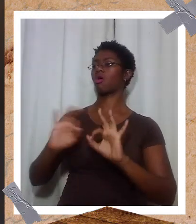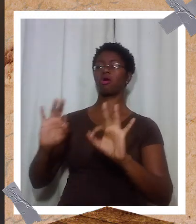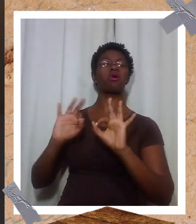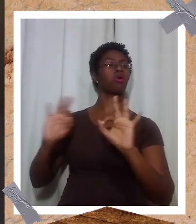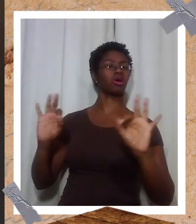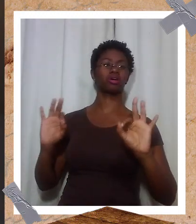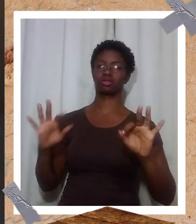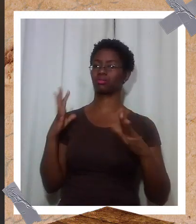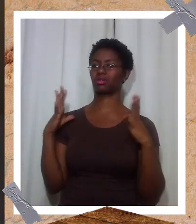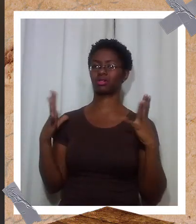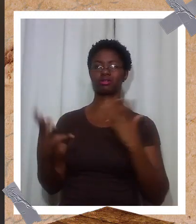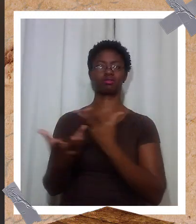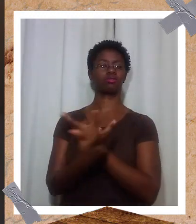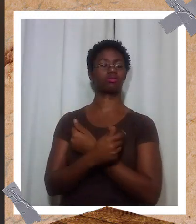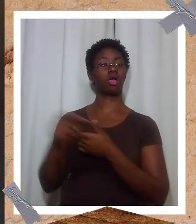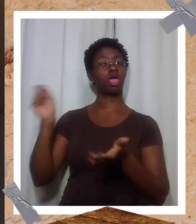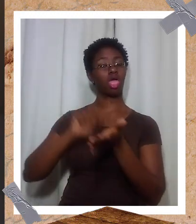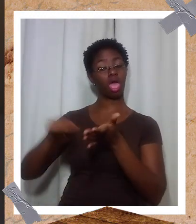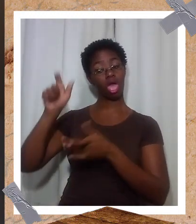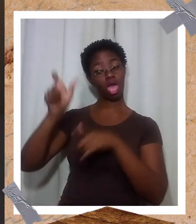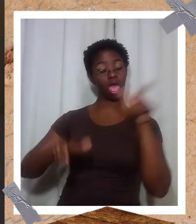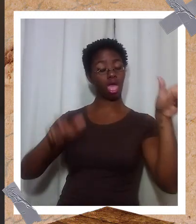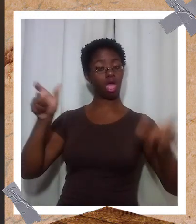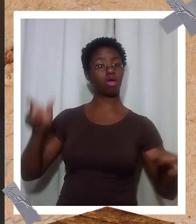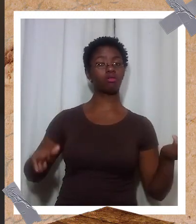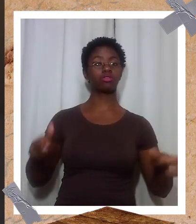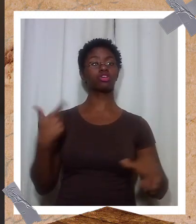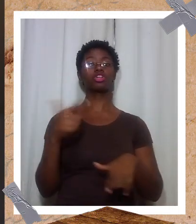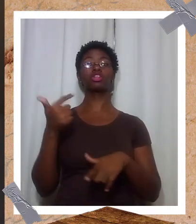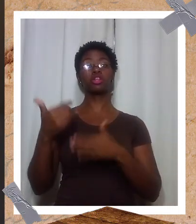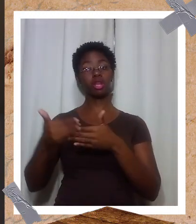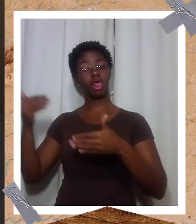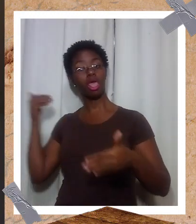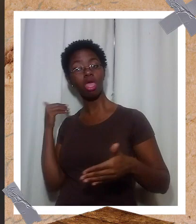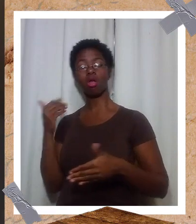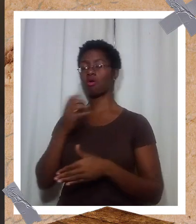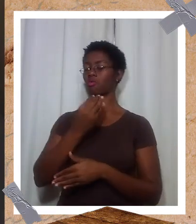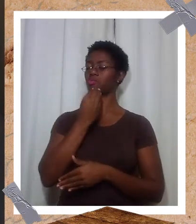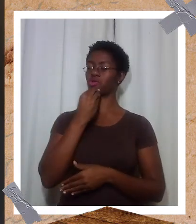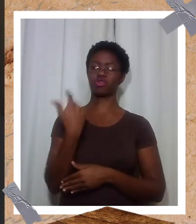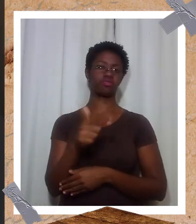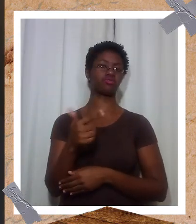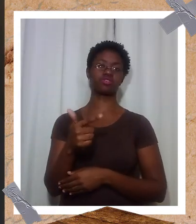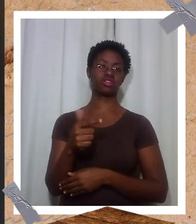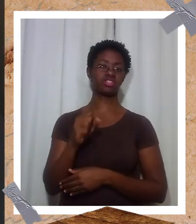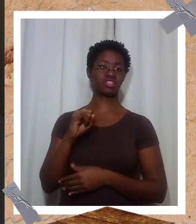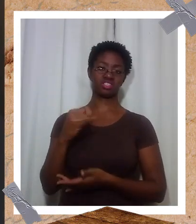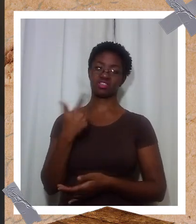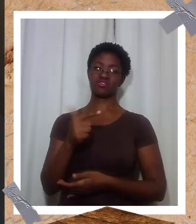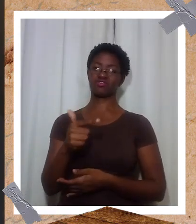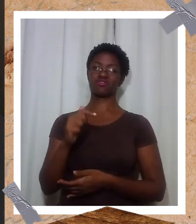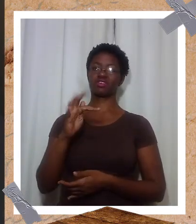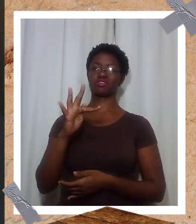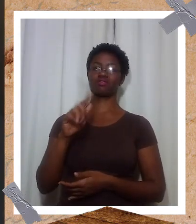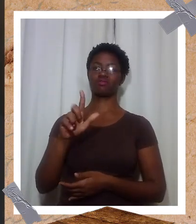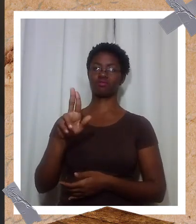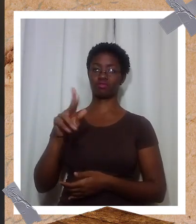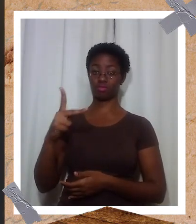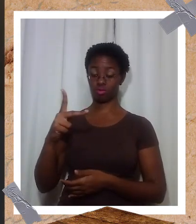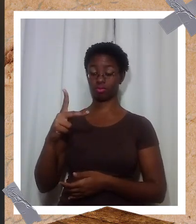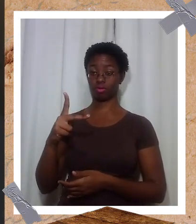muito grande. Autores e autoras que não teriam oportunidades se não fosse a FLUP, né? Ou até mesmo